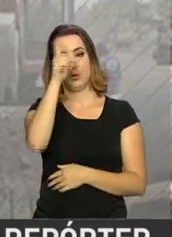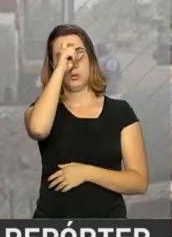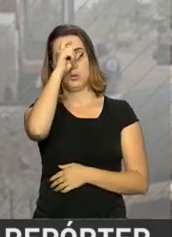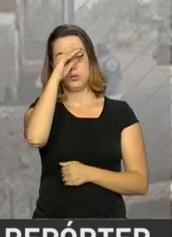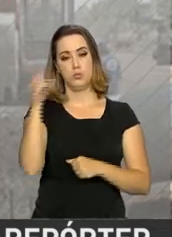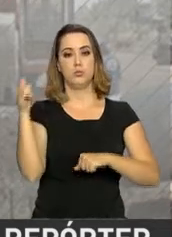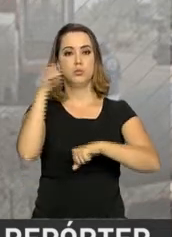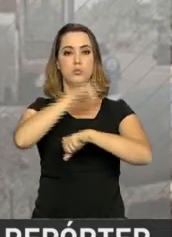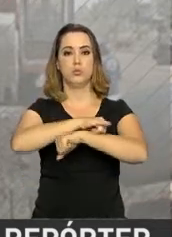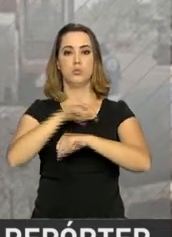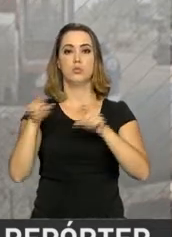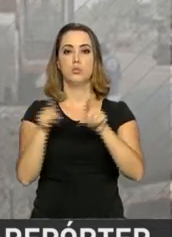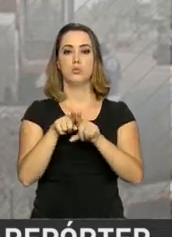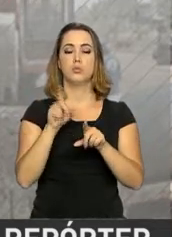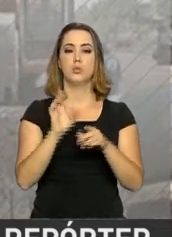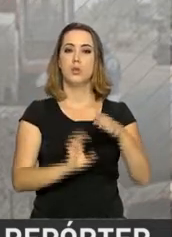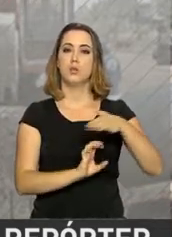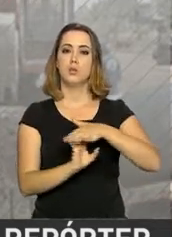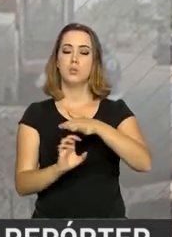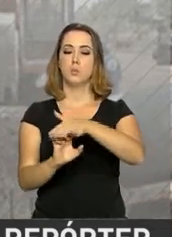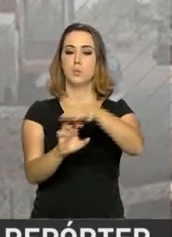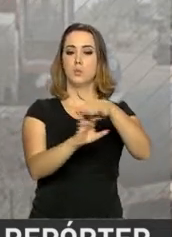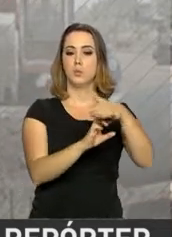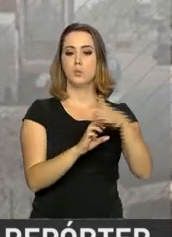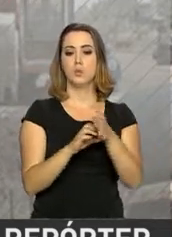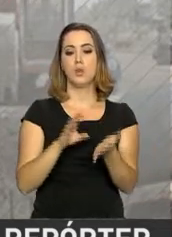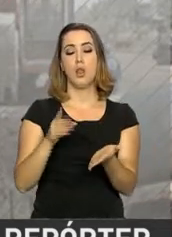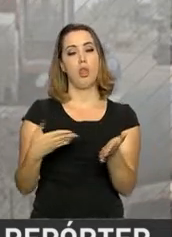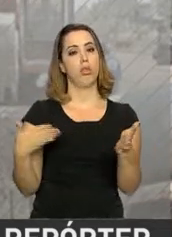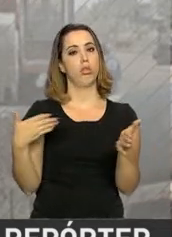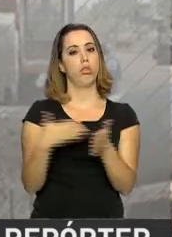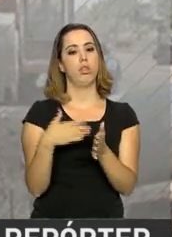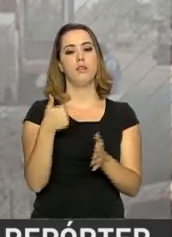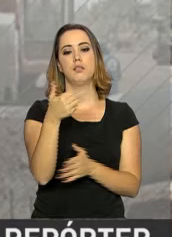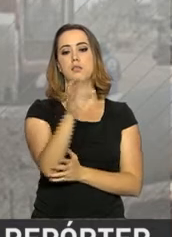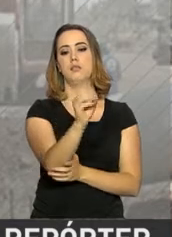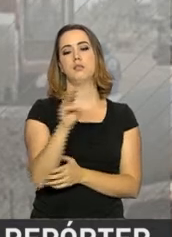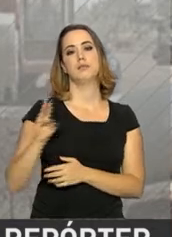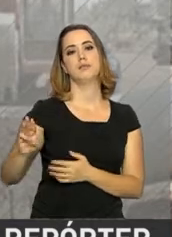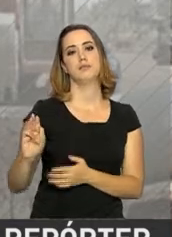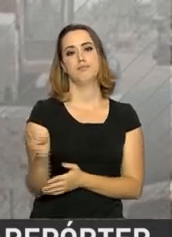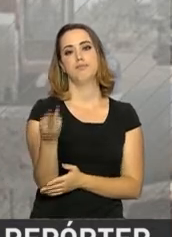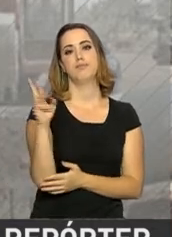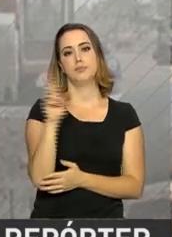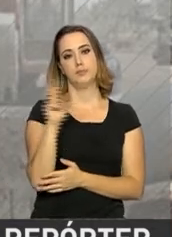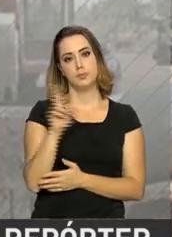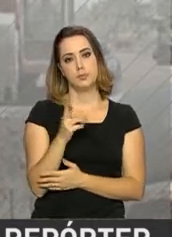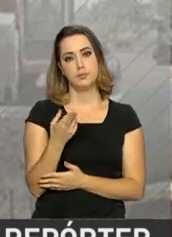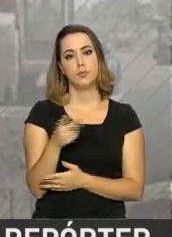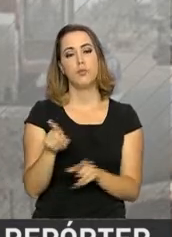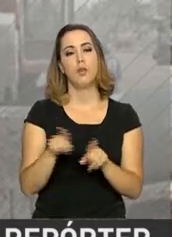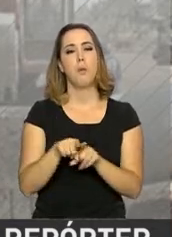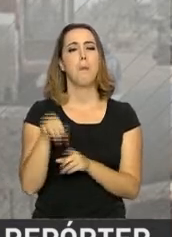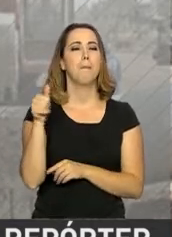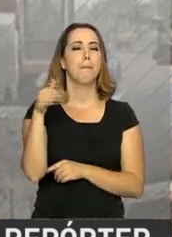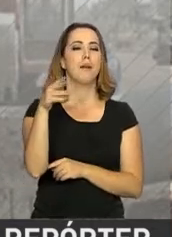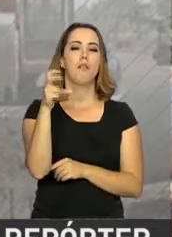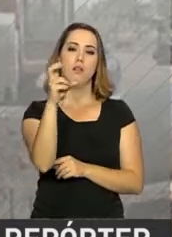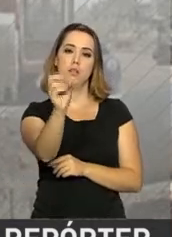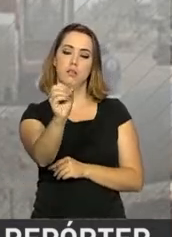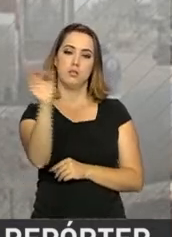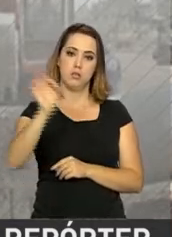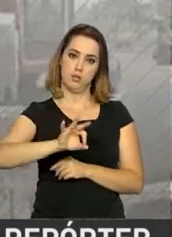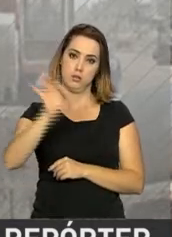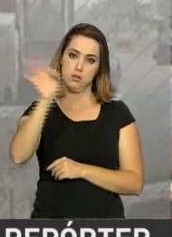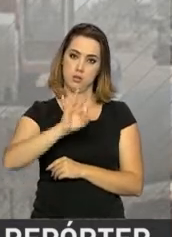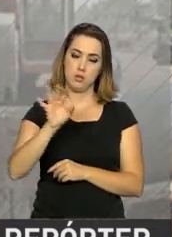aeroportos e empreendimentos com custo de até 10 milhões de reais instalações em que mais de 50 por cento